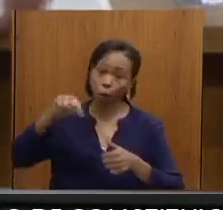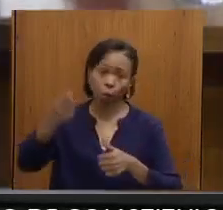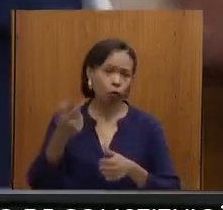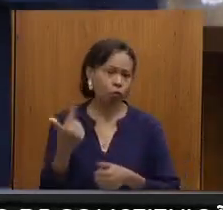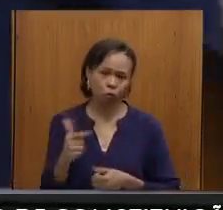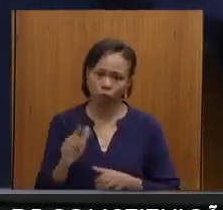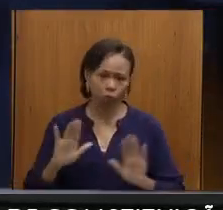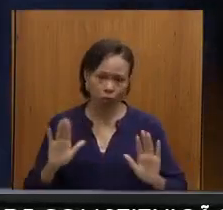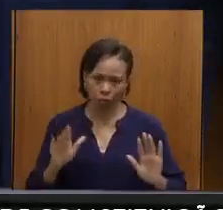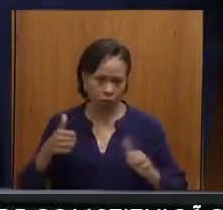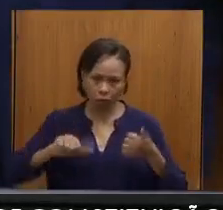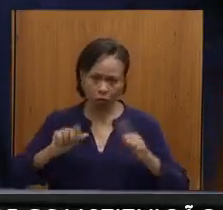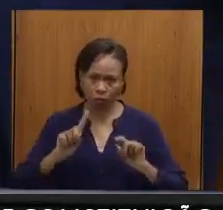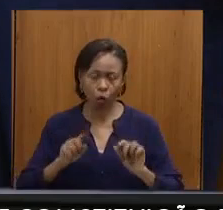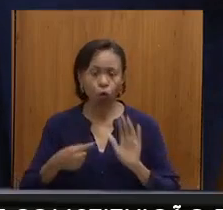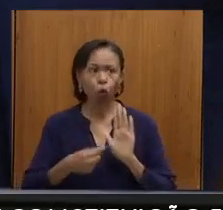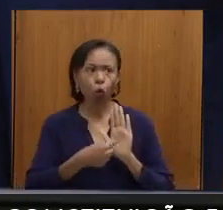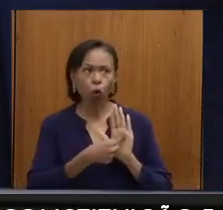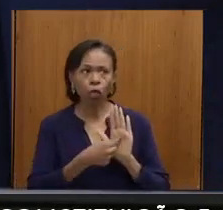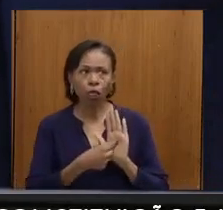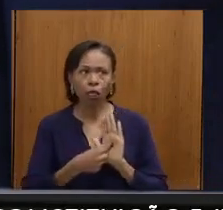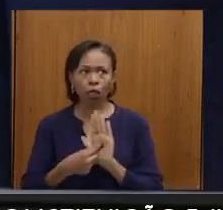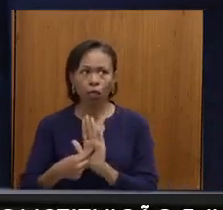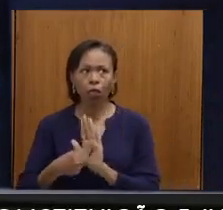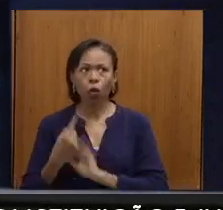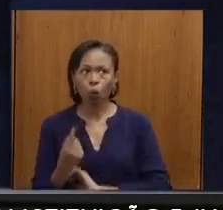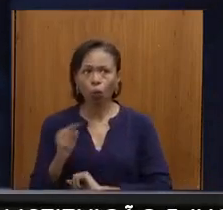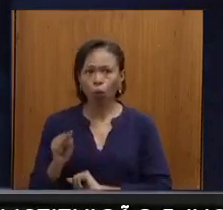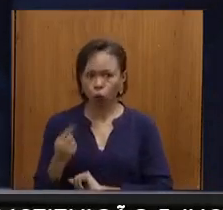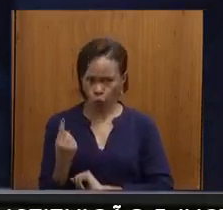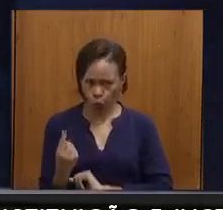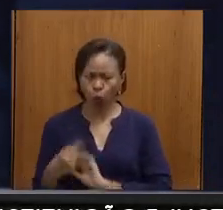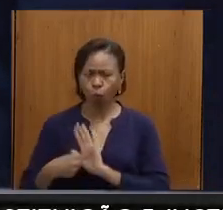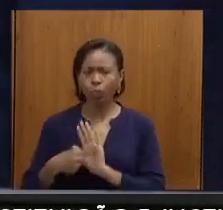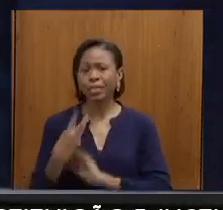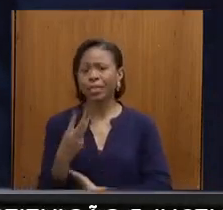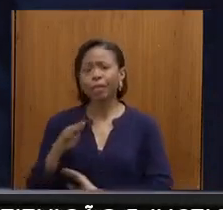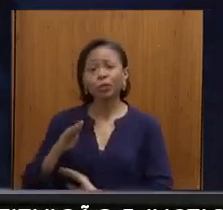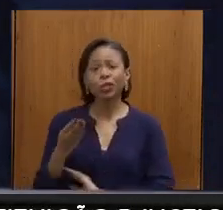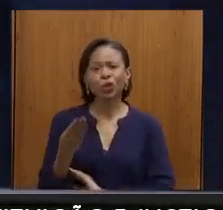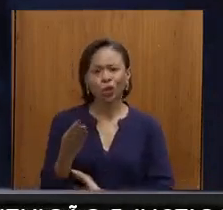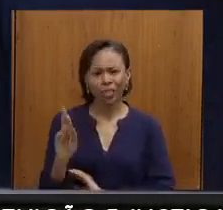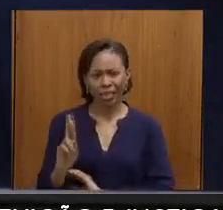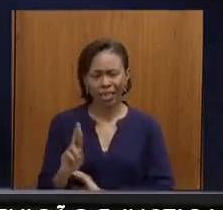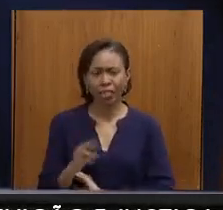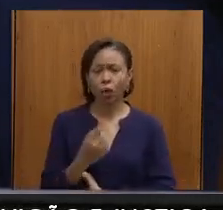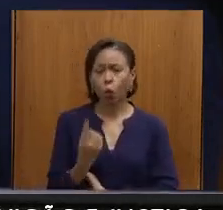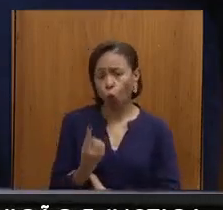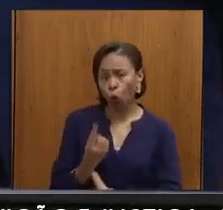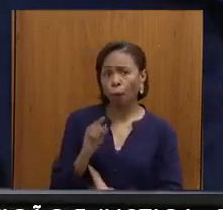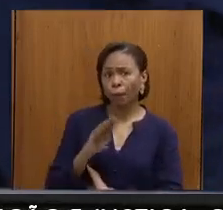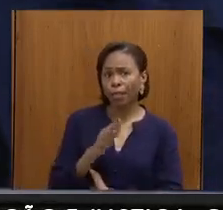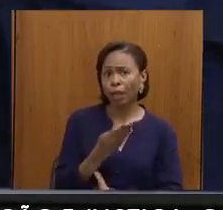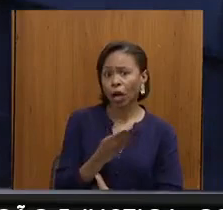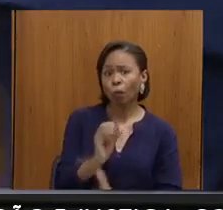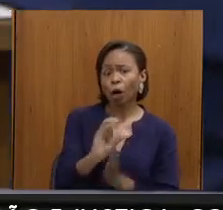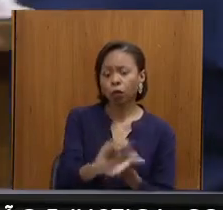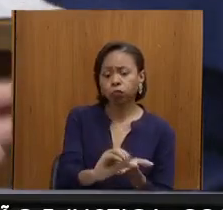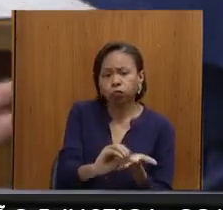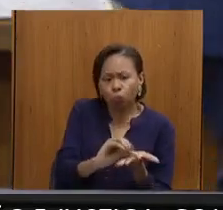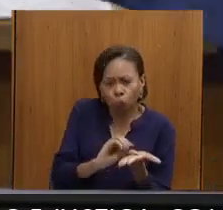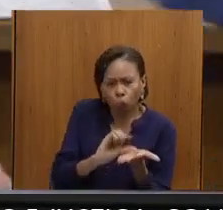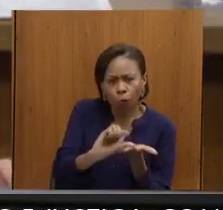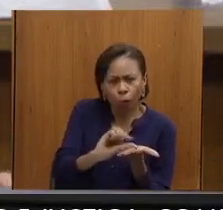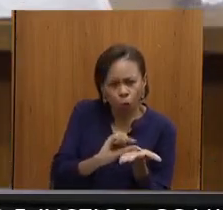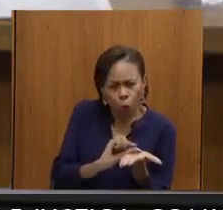está prevista no 1.1, que são 3 bilhões de reais, sendo 1 bilhão de reais para microcrédito e outros 2 bilhões de reais